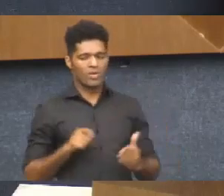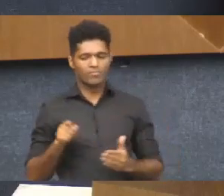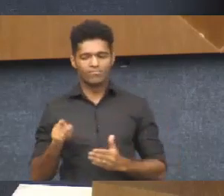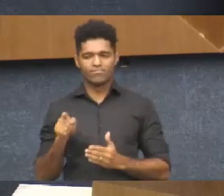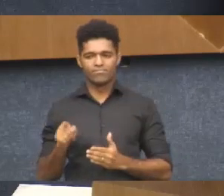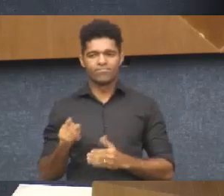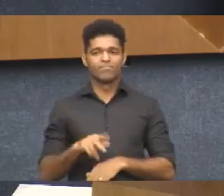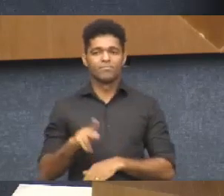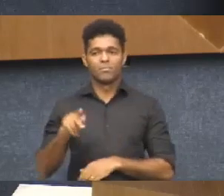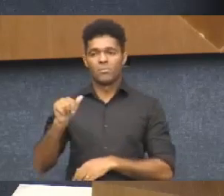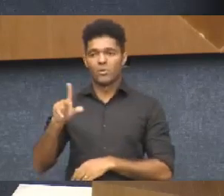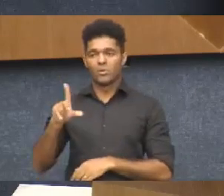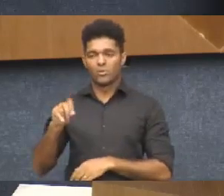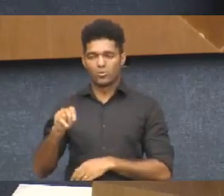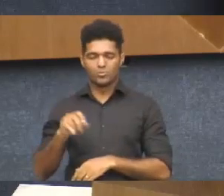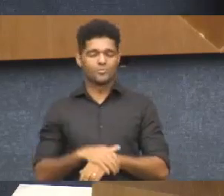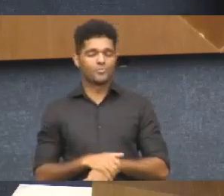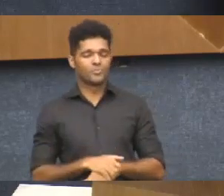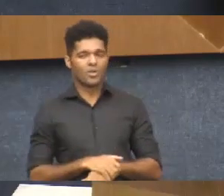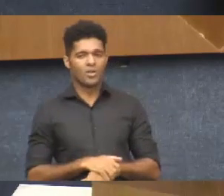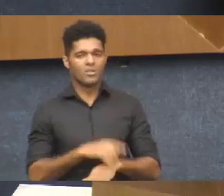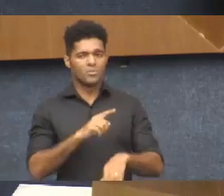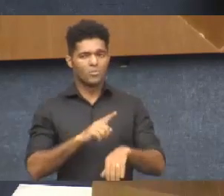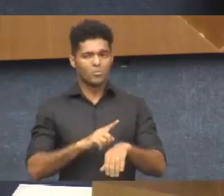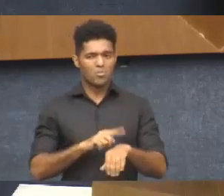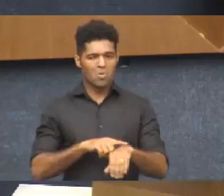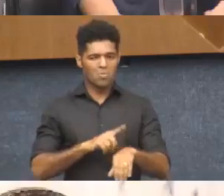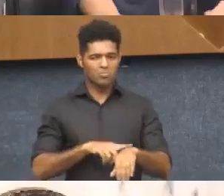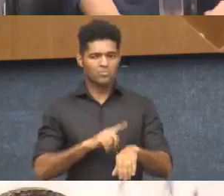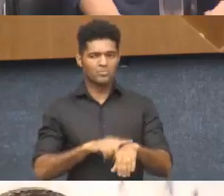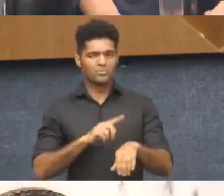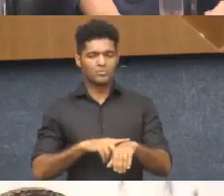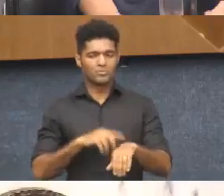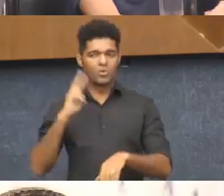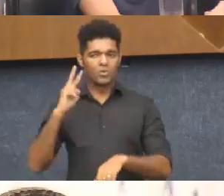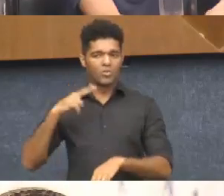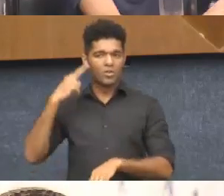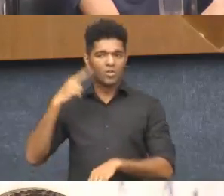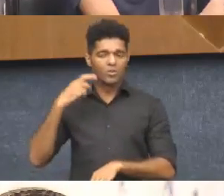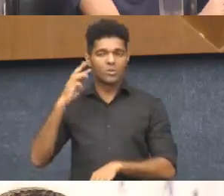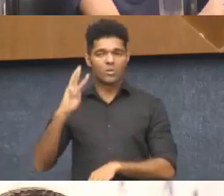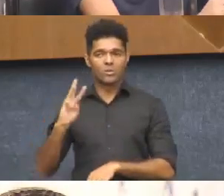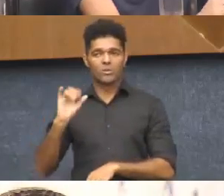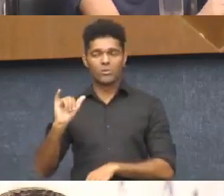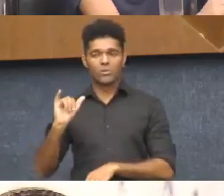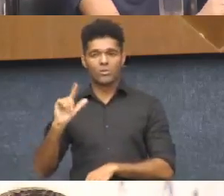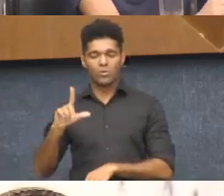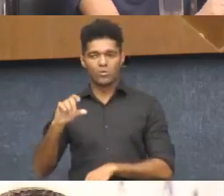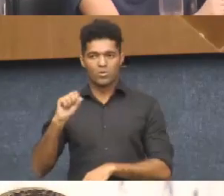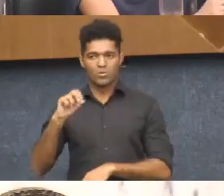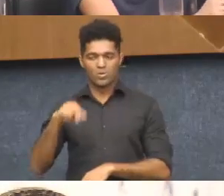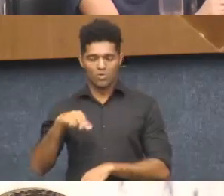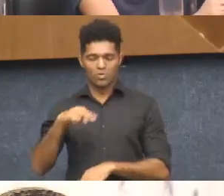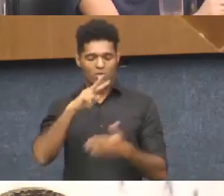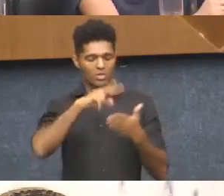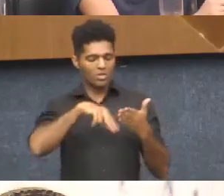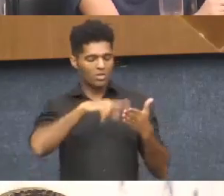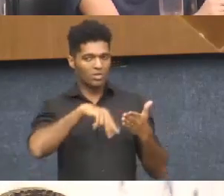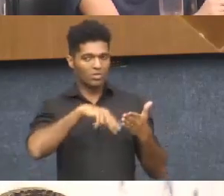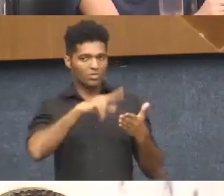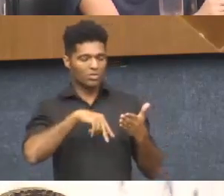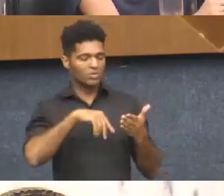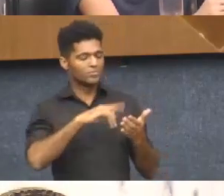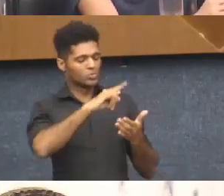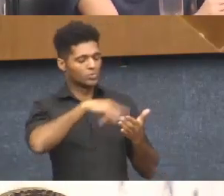Silva Araújo. Neste momento, o vereador Wilcinho da Tabu fará a leitura dos dizeres constantes